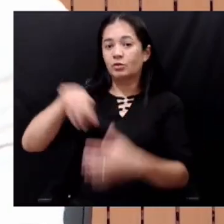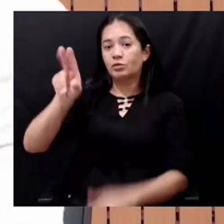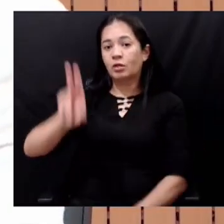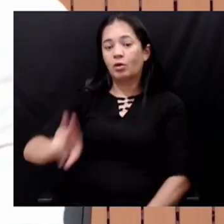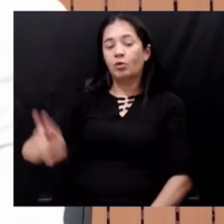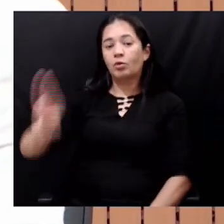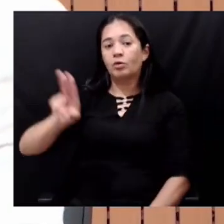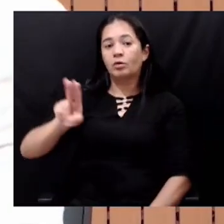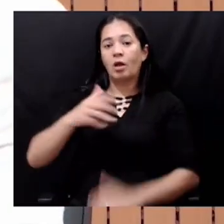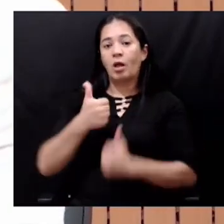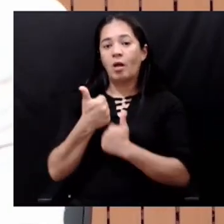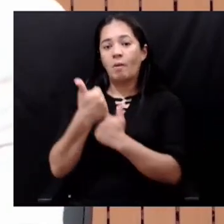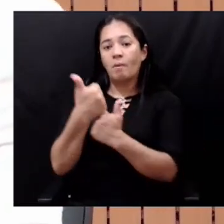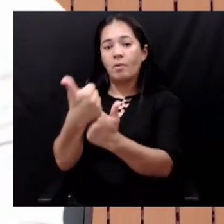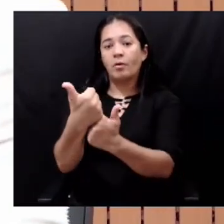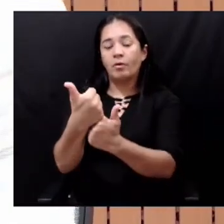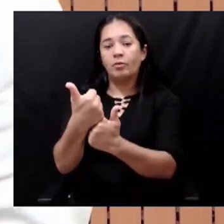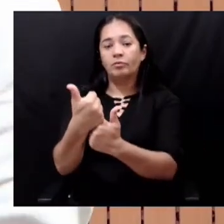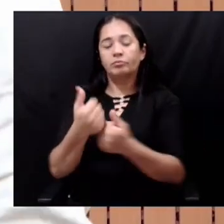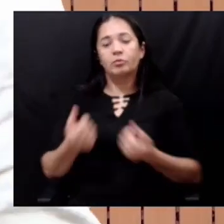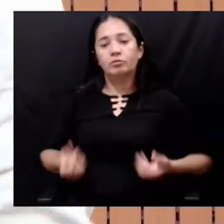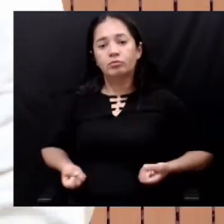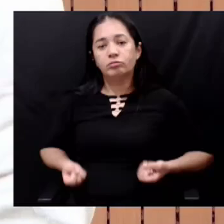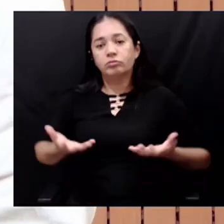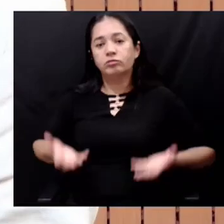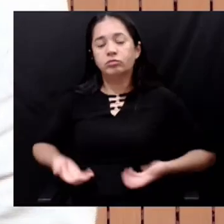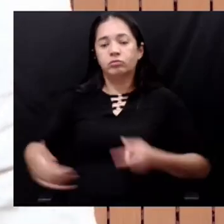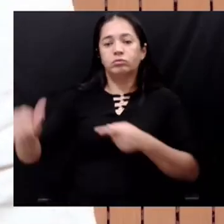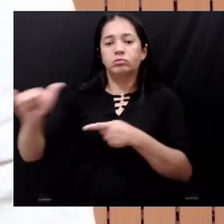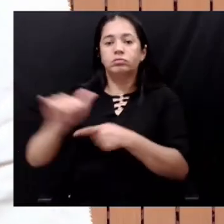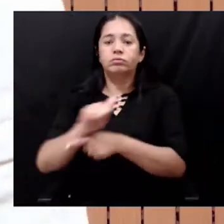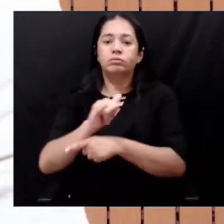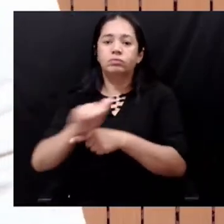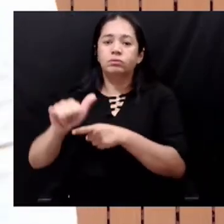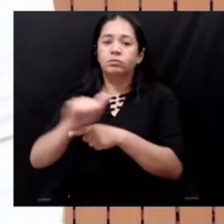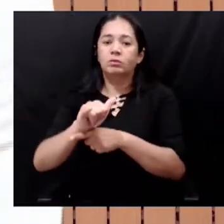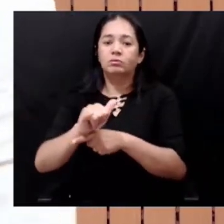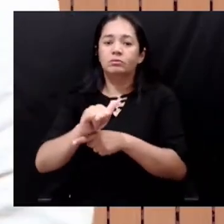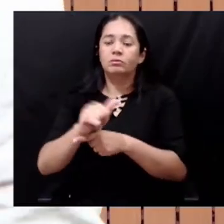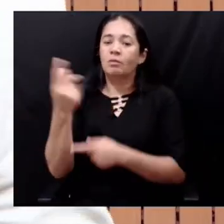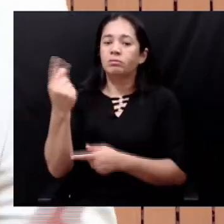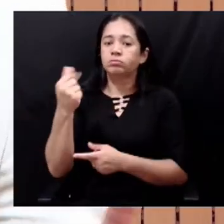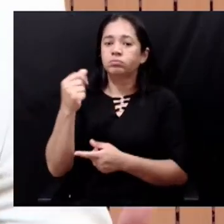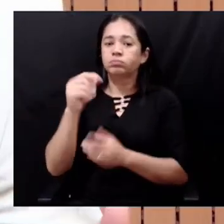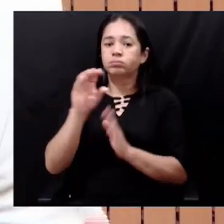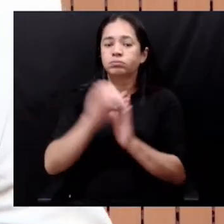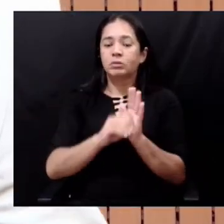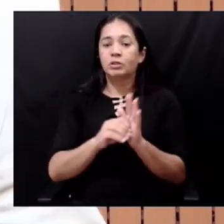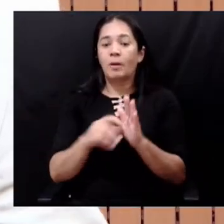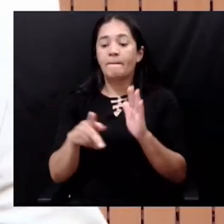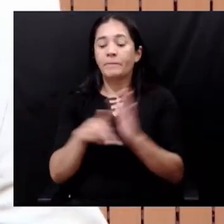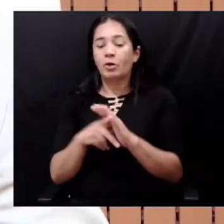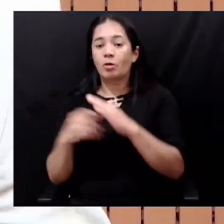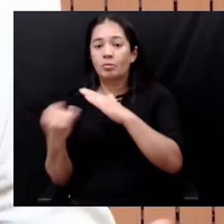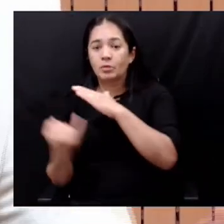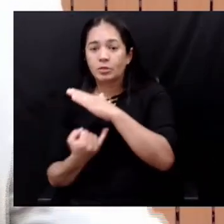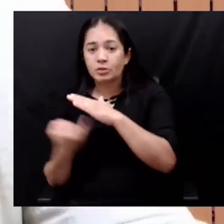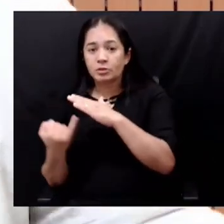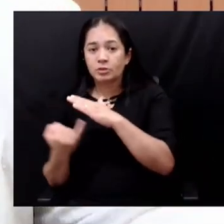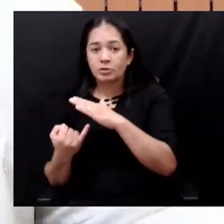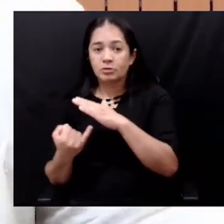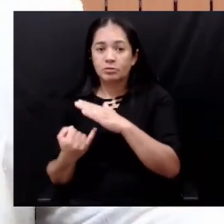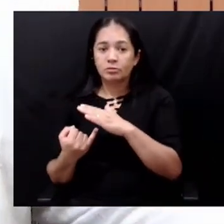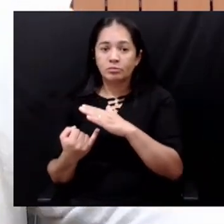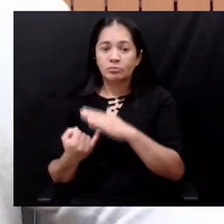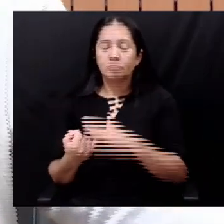apoiará iniciativas, estratégias, financeiramente, né, de entidades de direito público ou privado